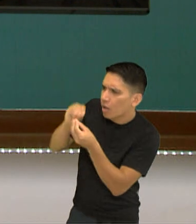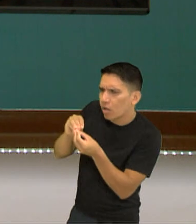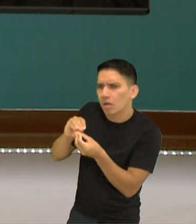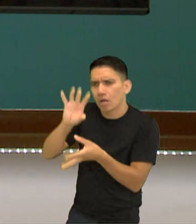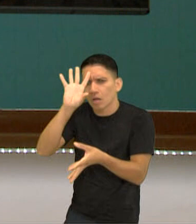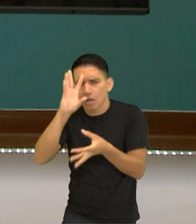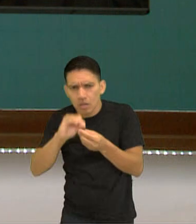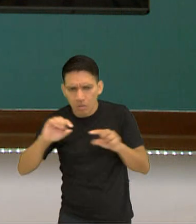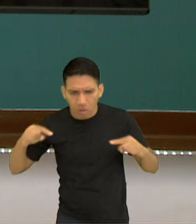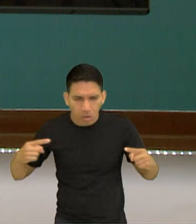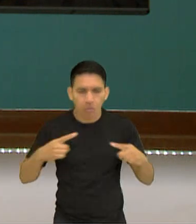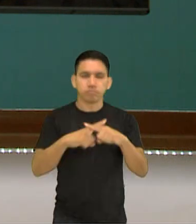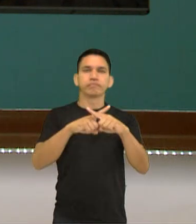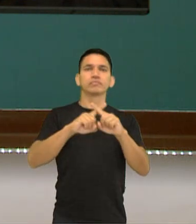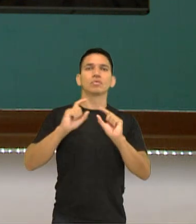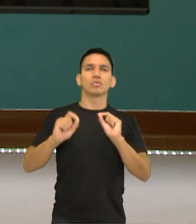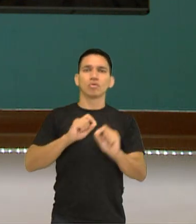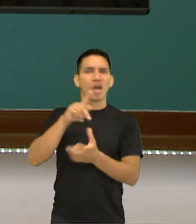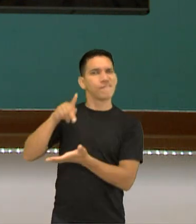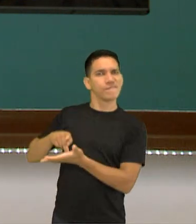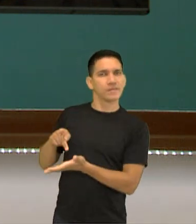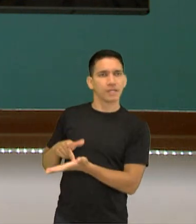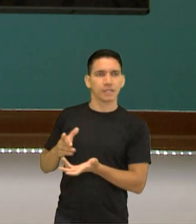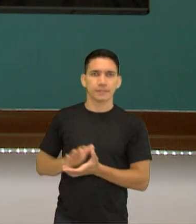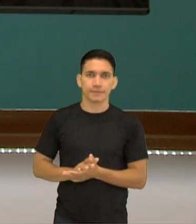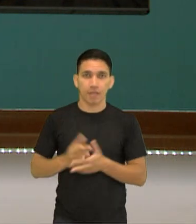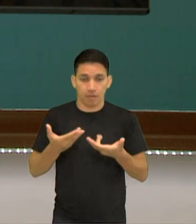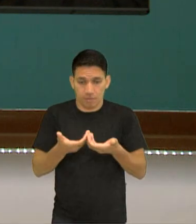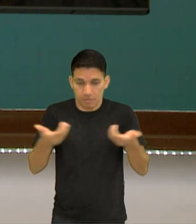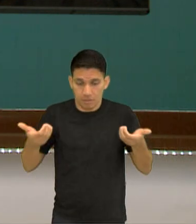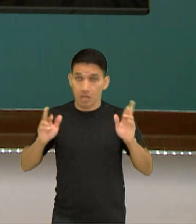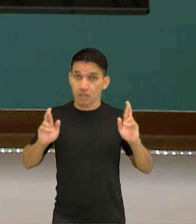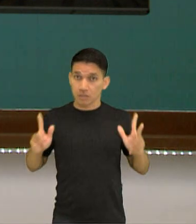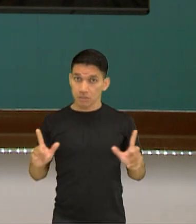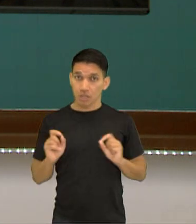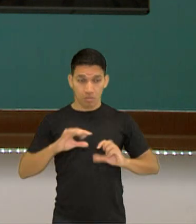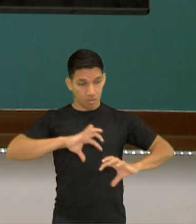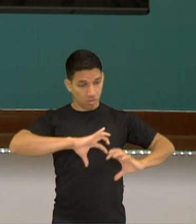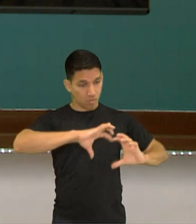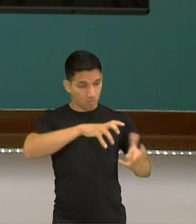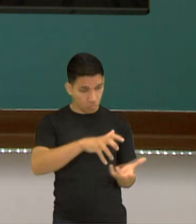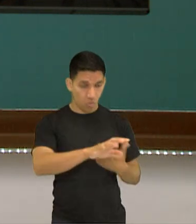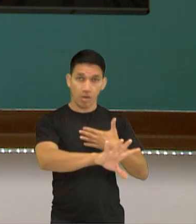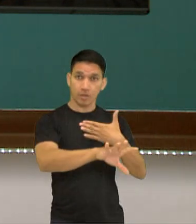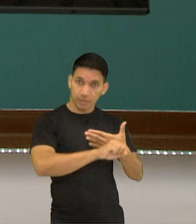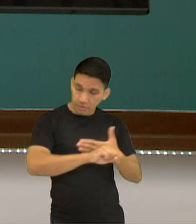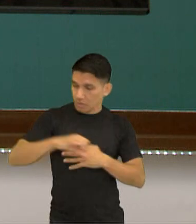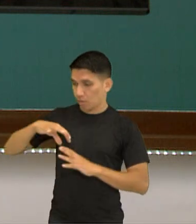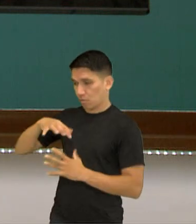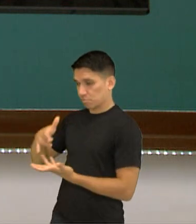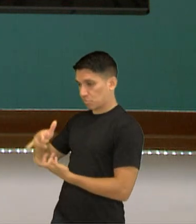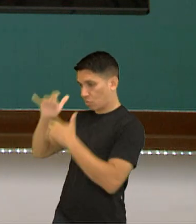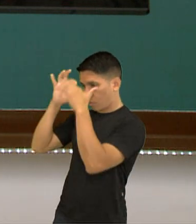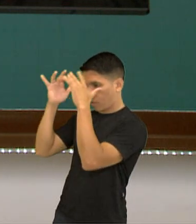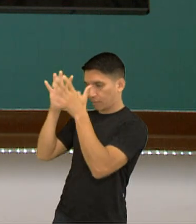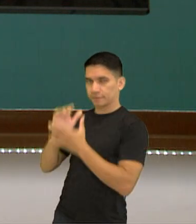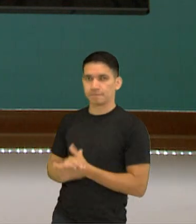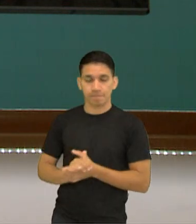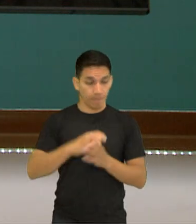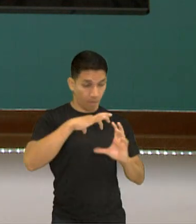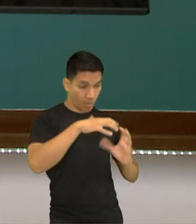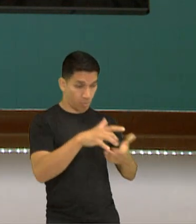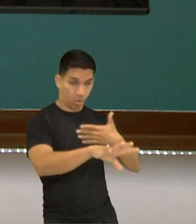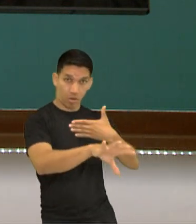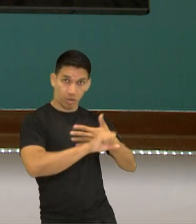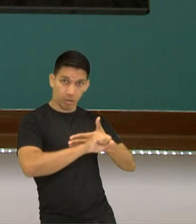essa dualidade da realidade. A distinção entre mundo sensível e mundo inteligível. O mundo